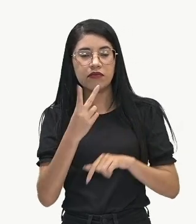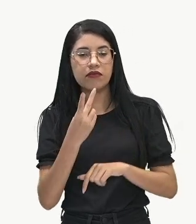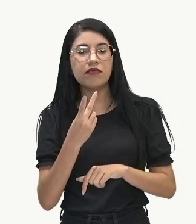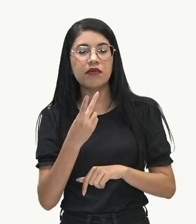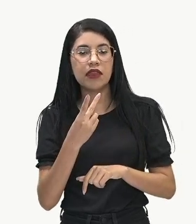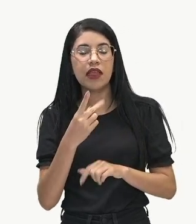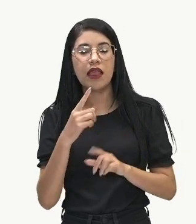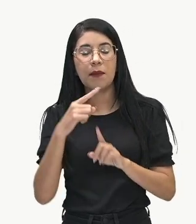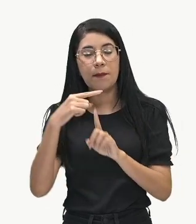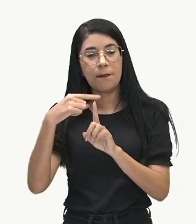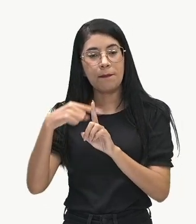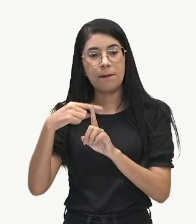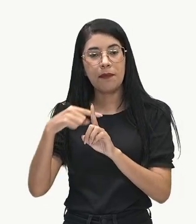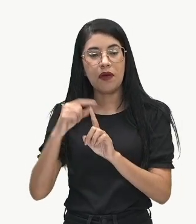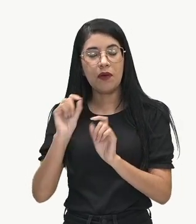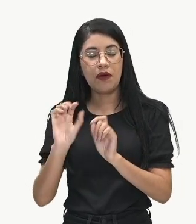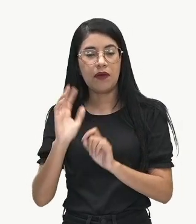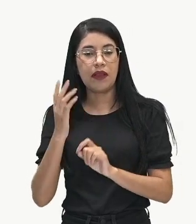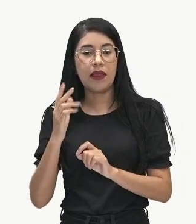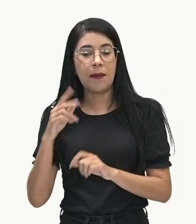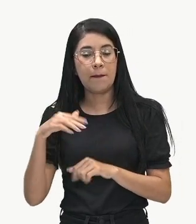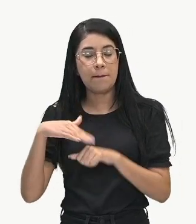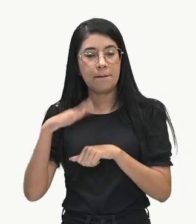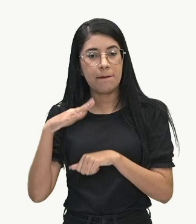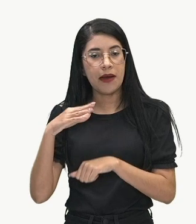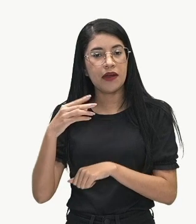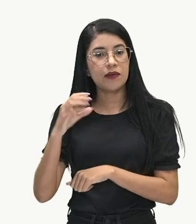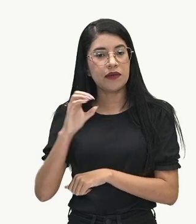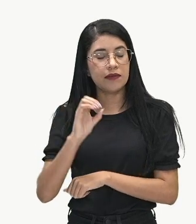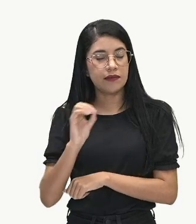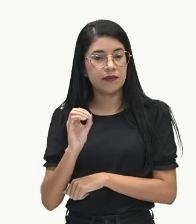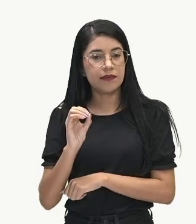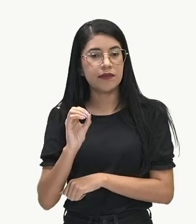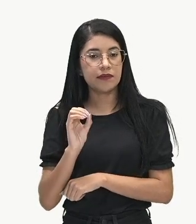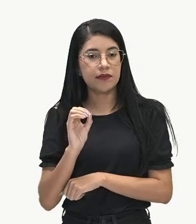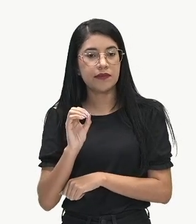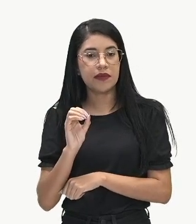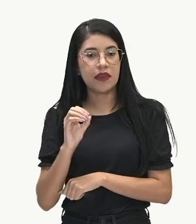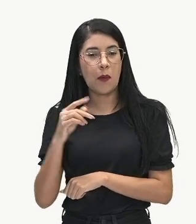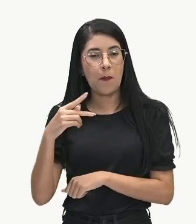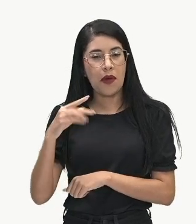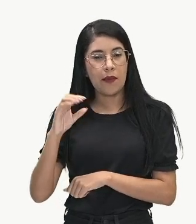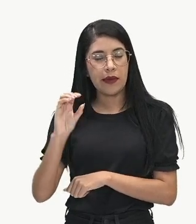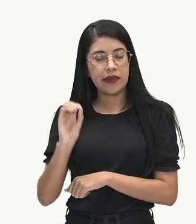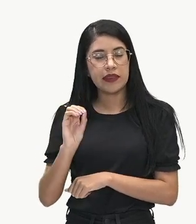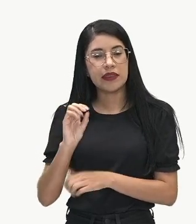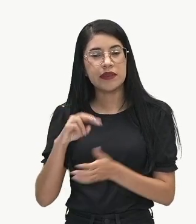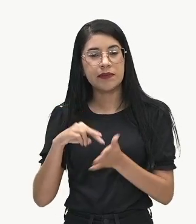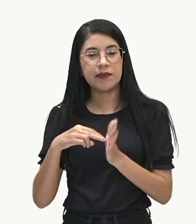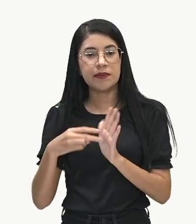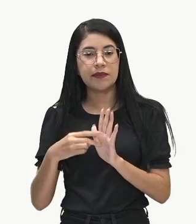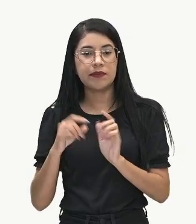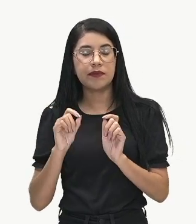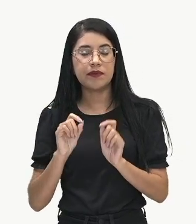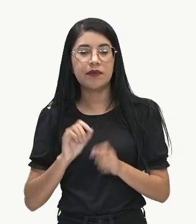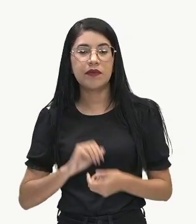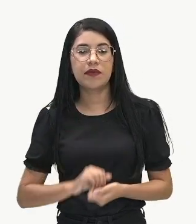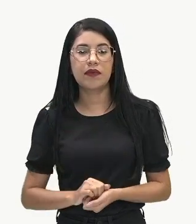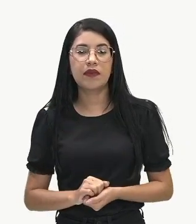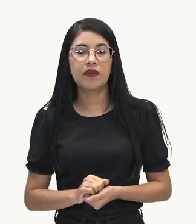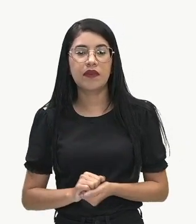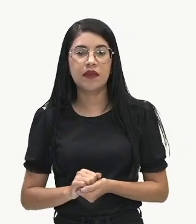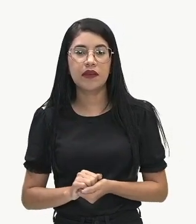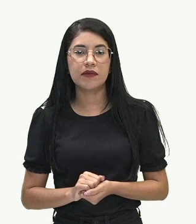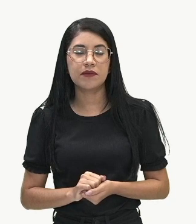ele é positivo, ou seja, maior do que zero, maior aqui do que x,